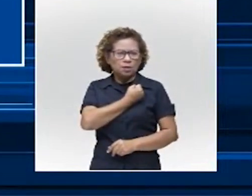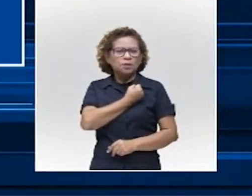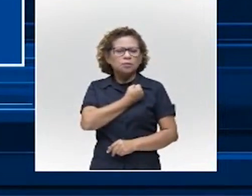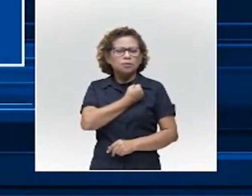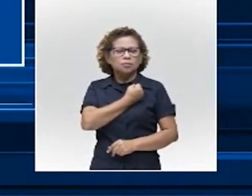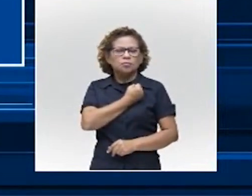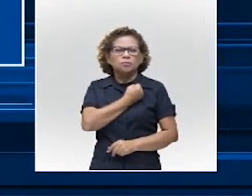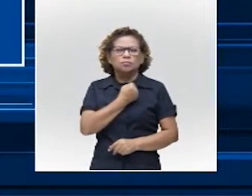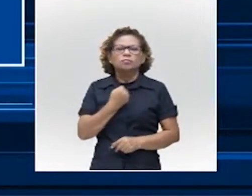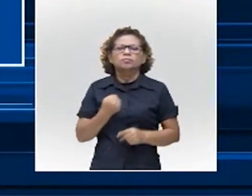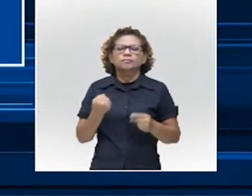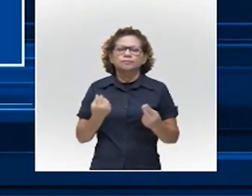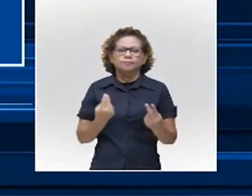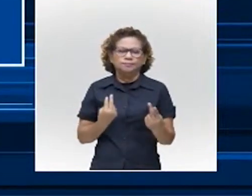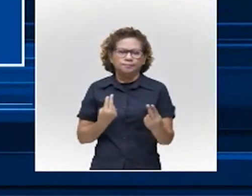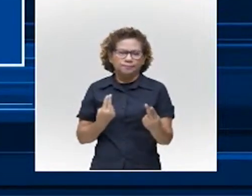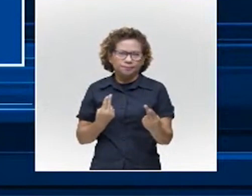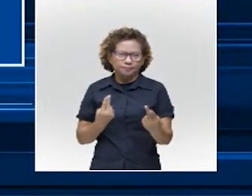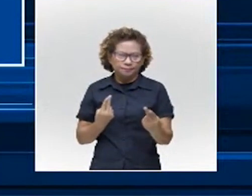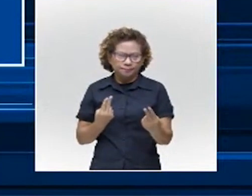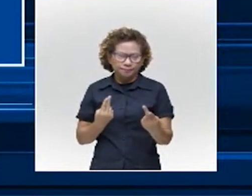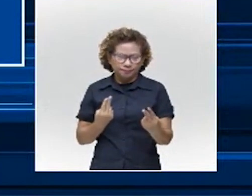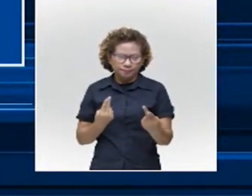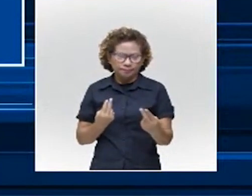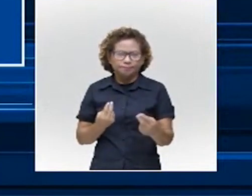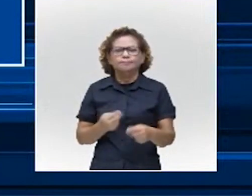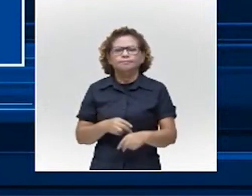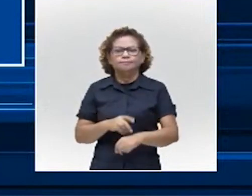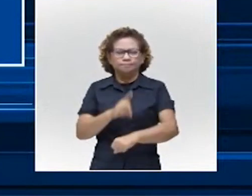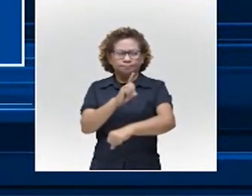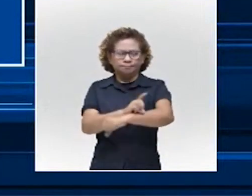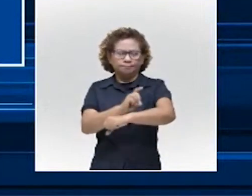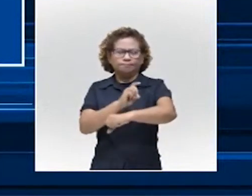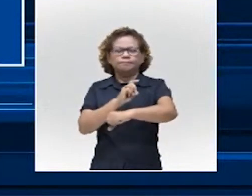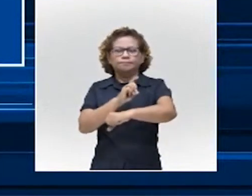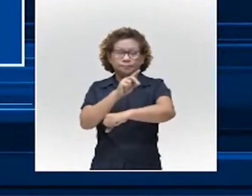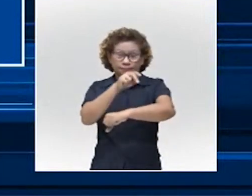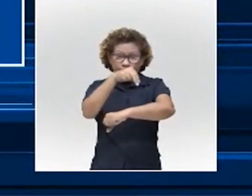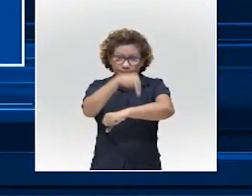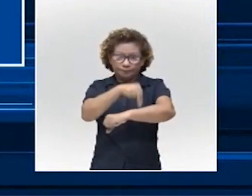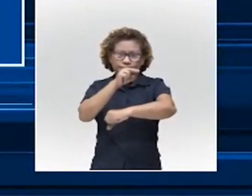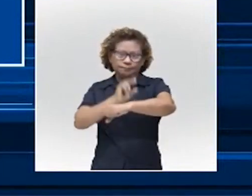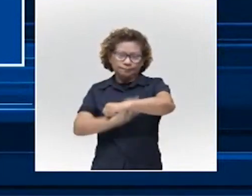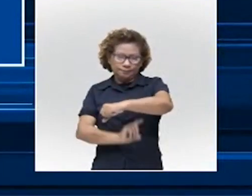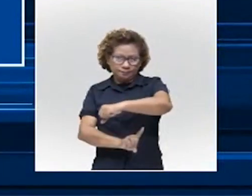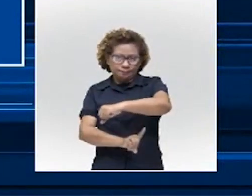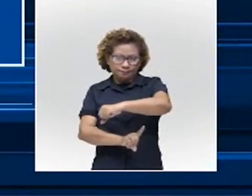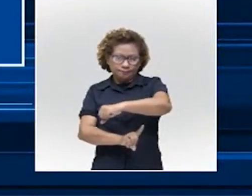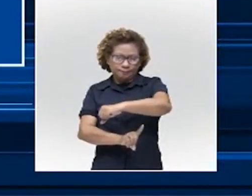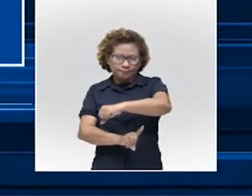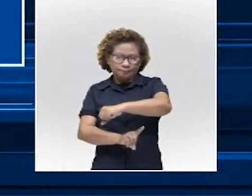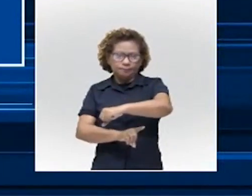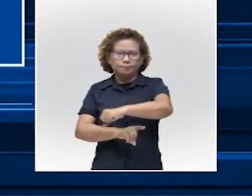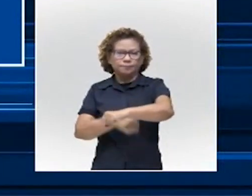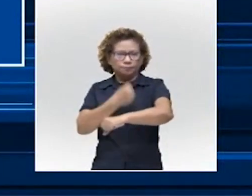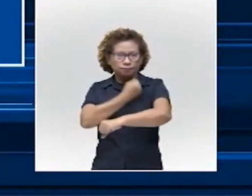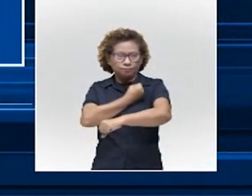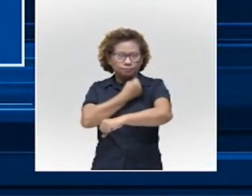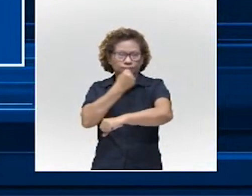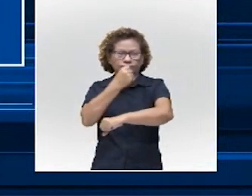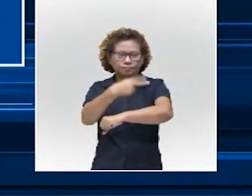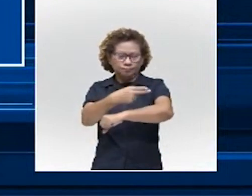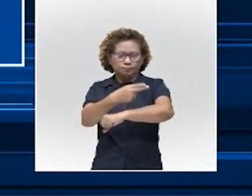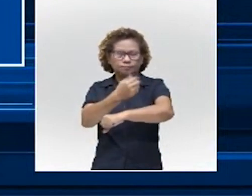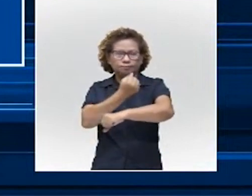divisão, tanto pelo numerador quanto pelo denominador, tá bom? Então, essa é a regra que nós vamos seguir. Então, para a gente seguir